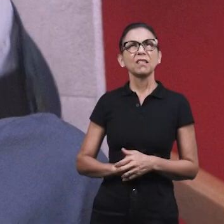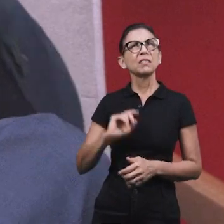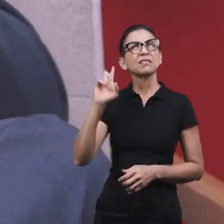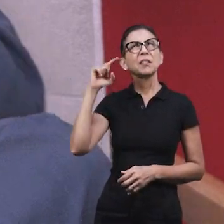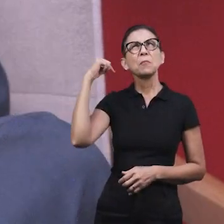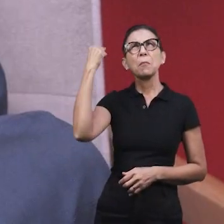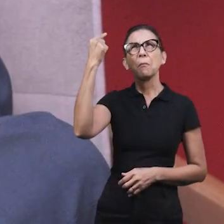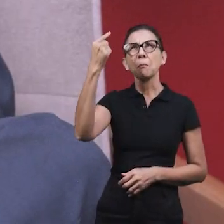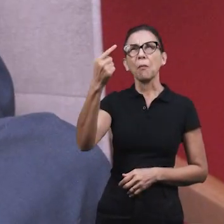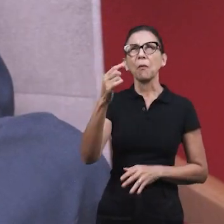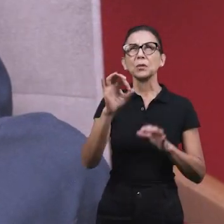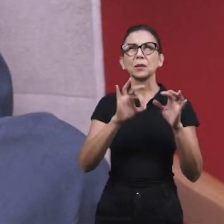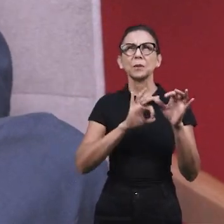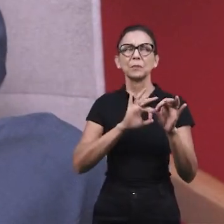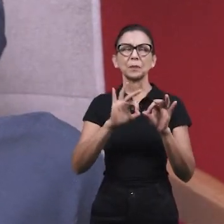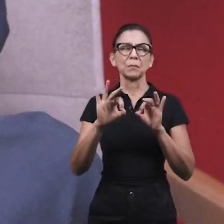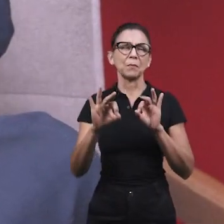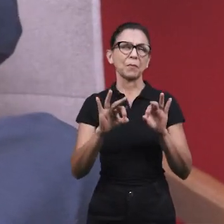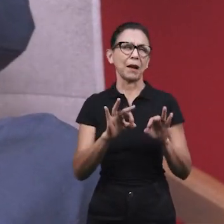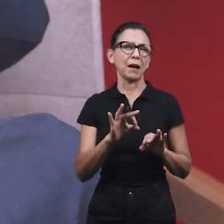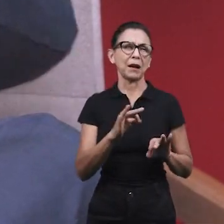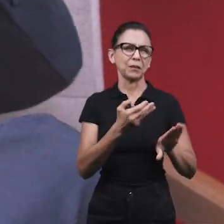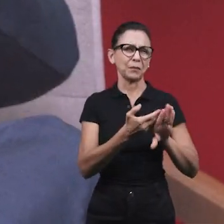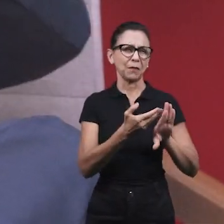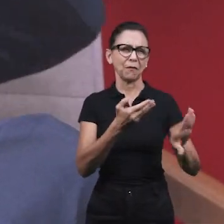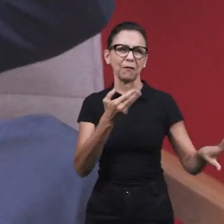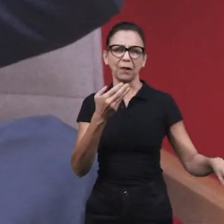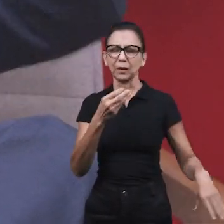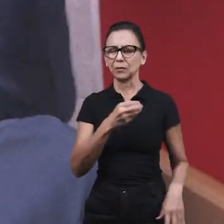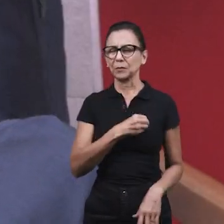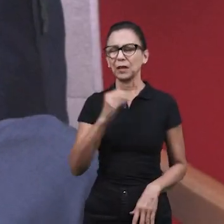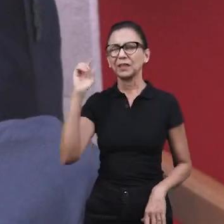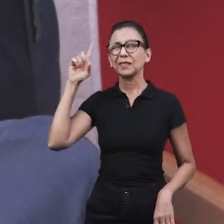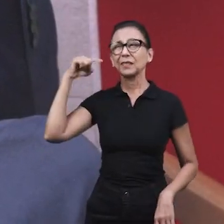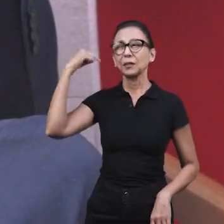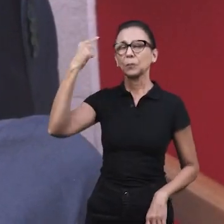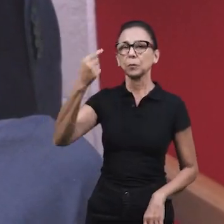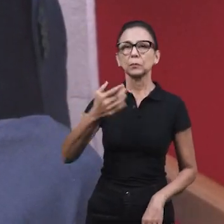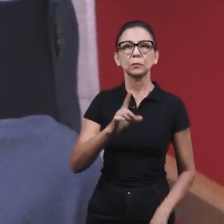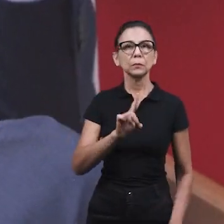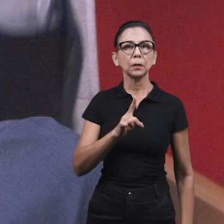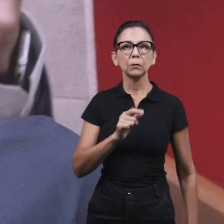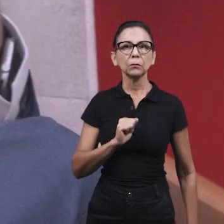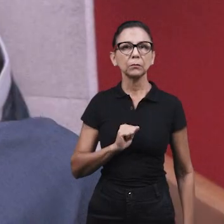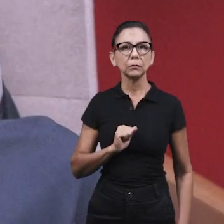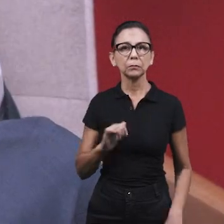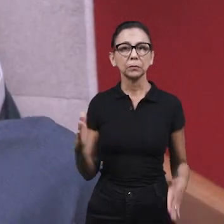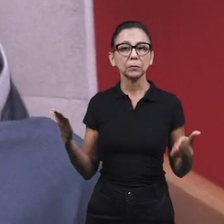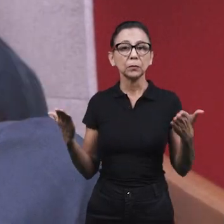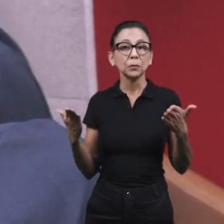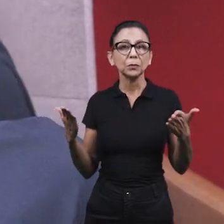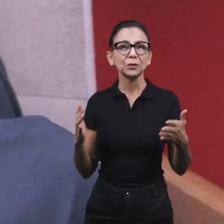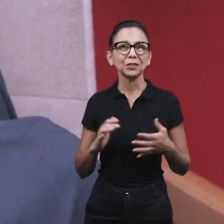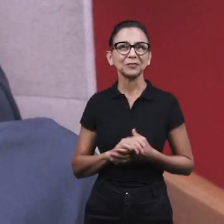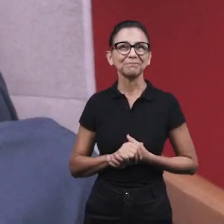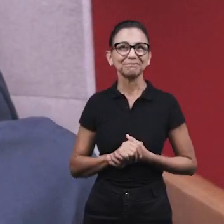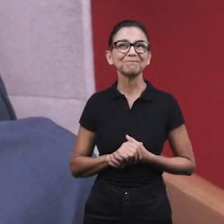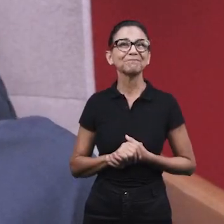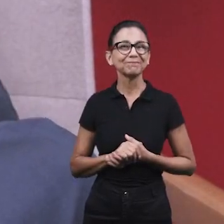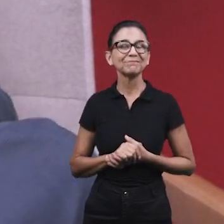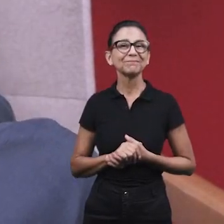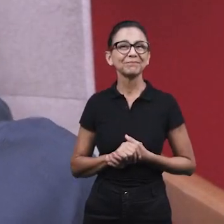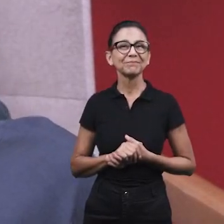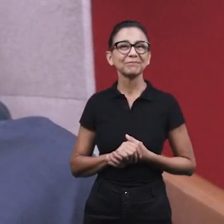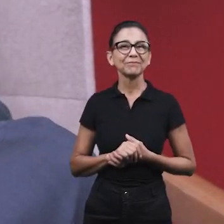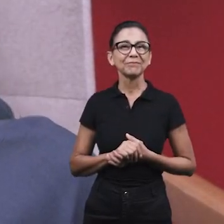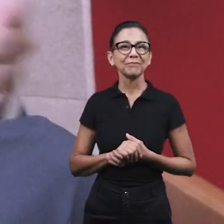Não, o Senhor quer. E ele manifestou o querer dele, de Deus, com a morte de Jesus, enviando seu filho